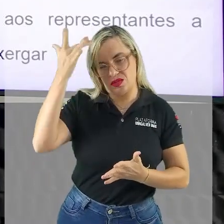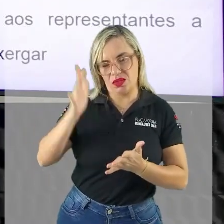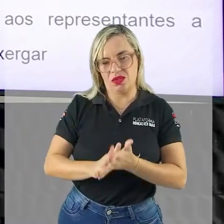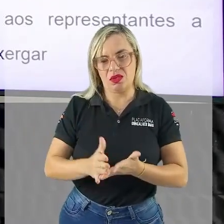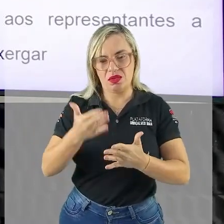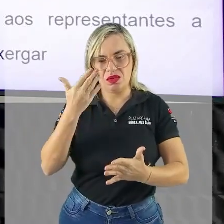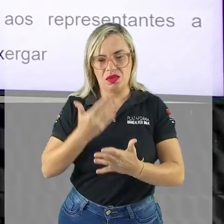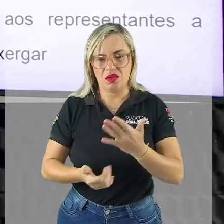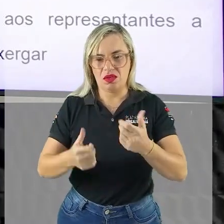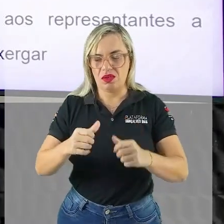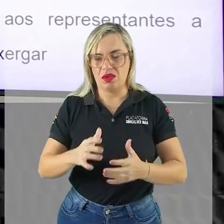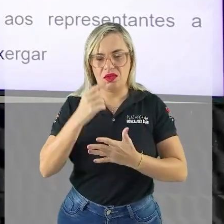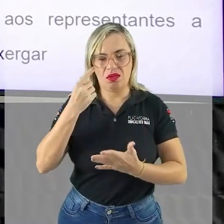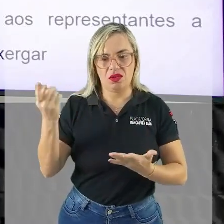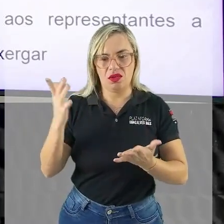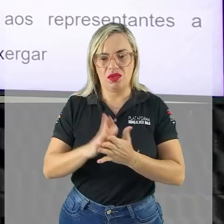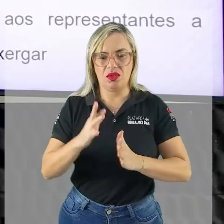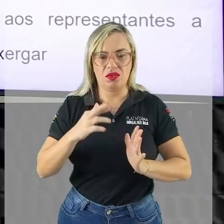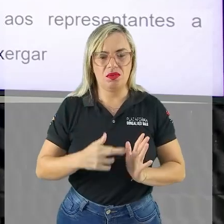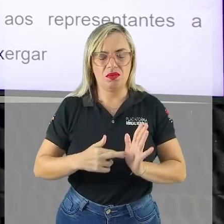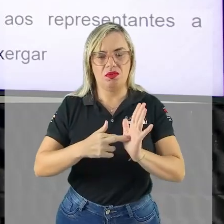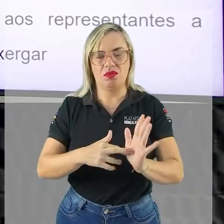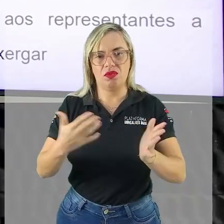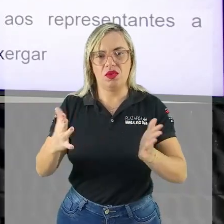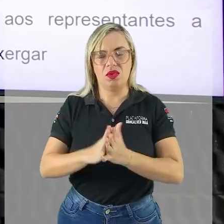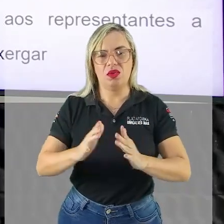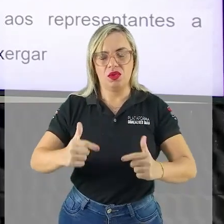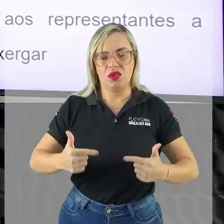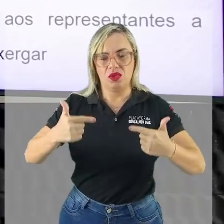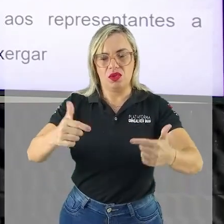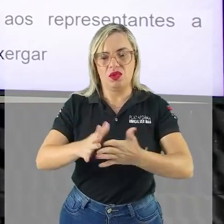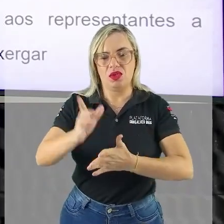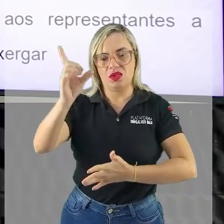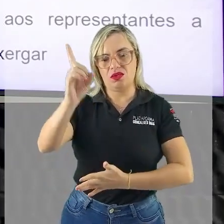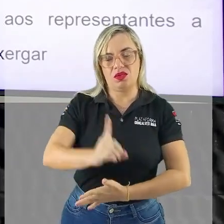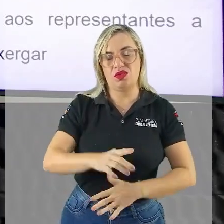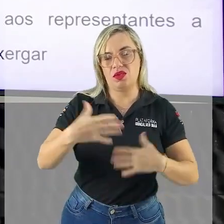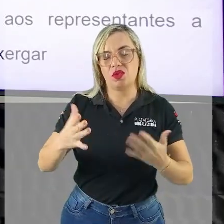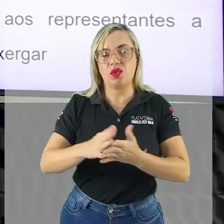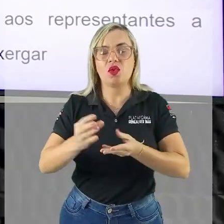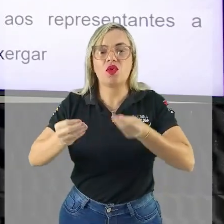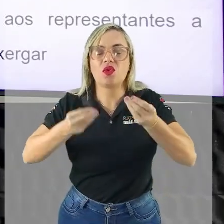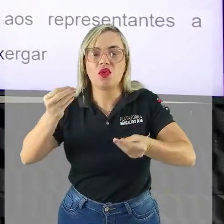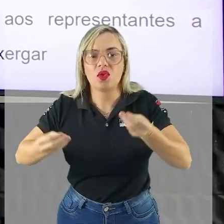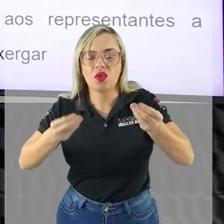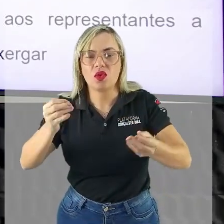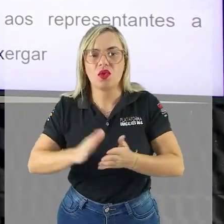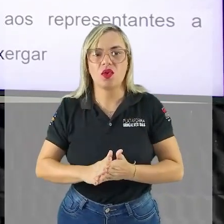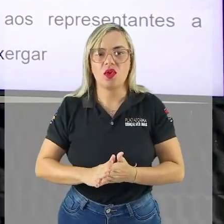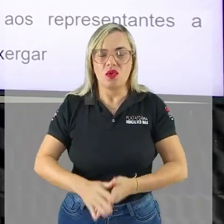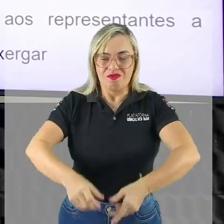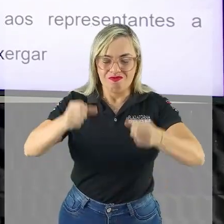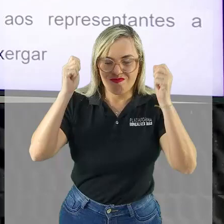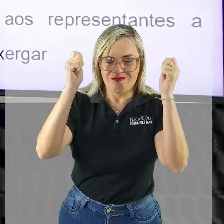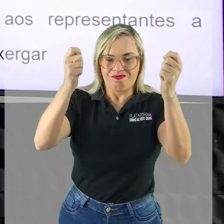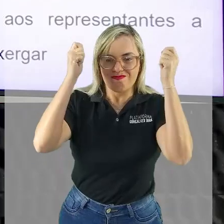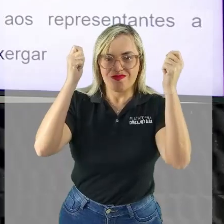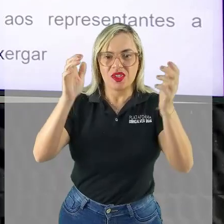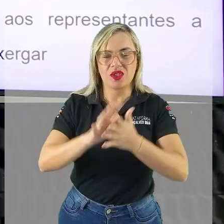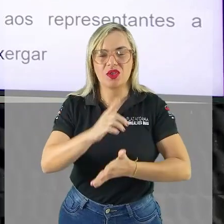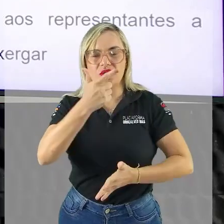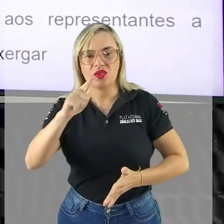pessoas terem representatividade, de lutarem por seus direitos, de fazerem reivindicações. Então, quando não